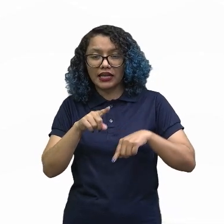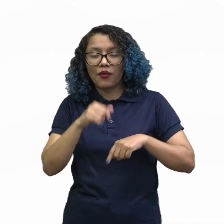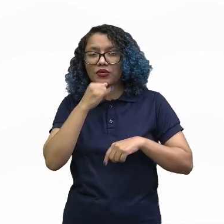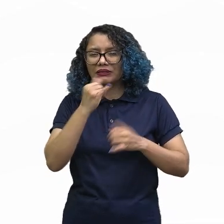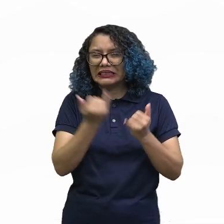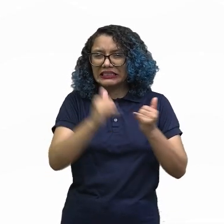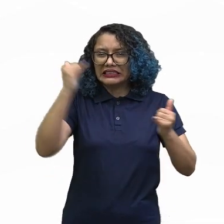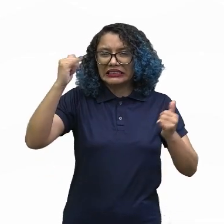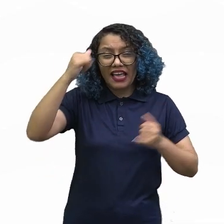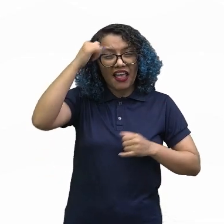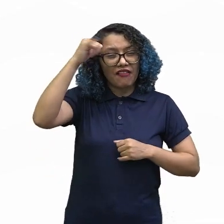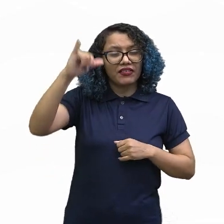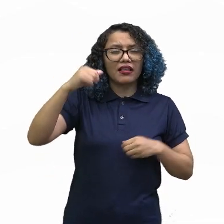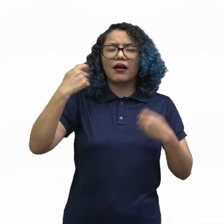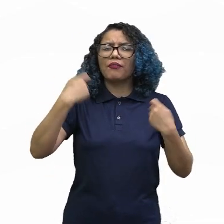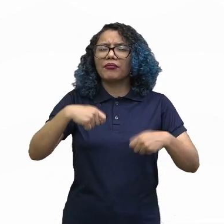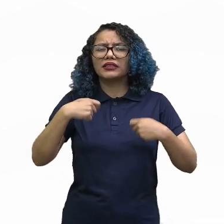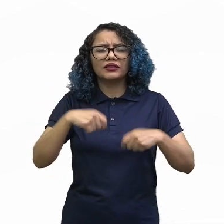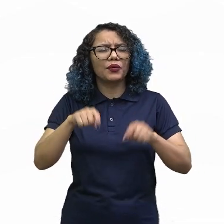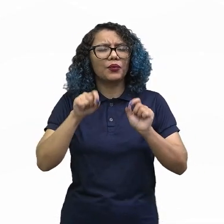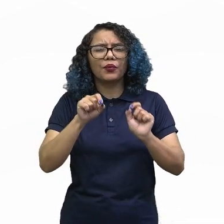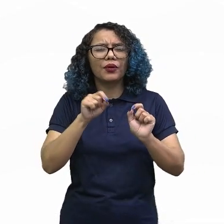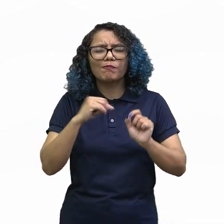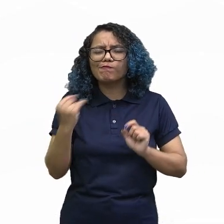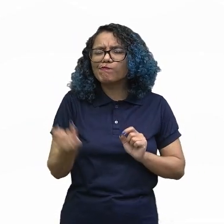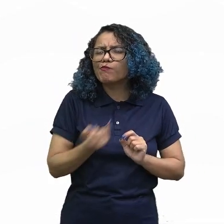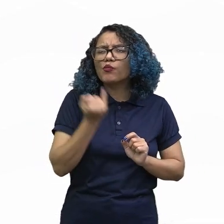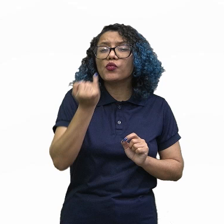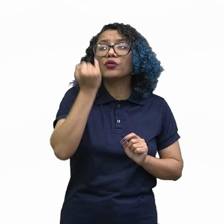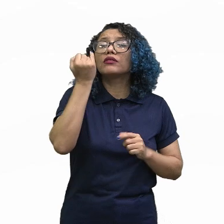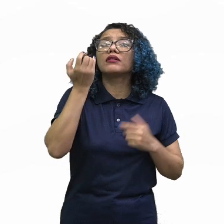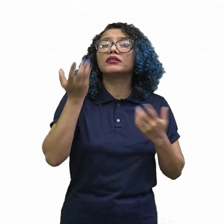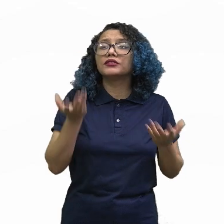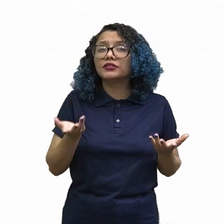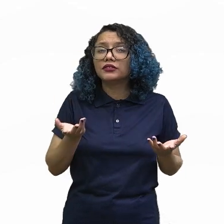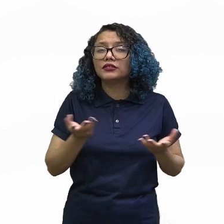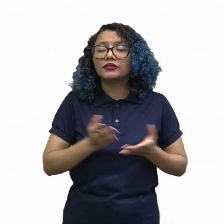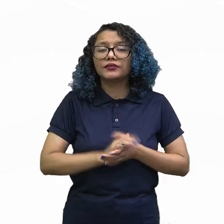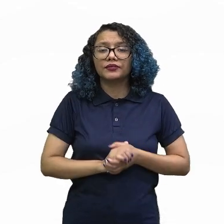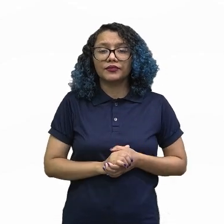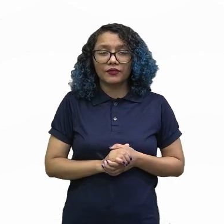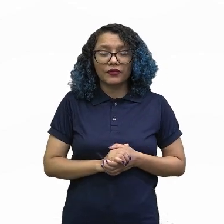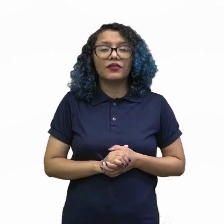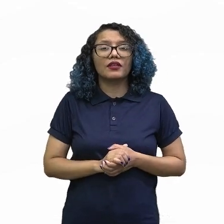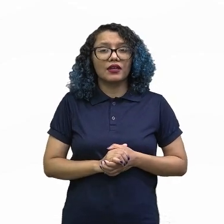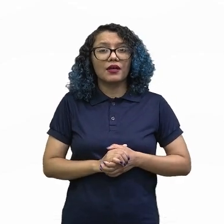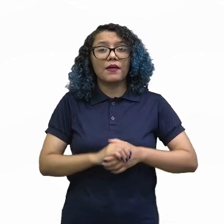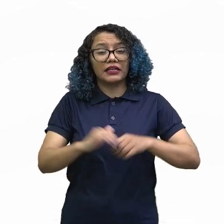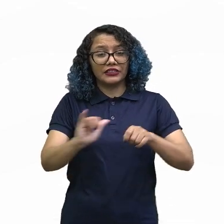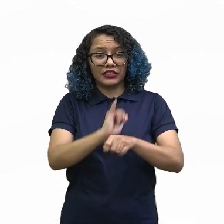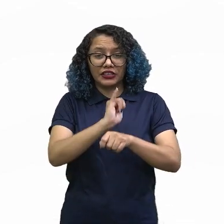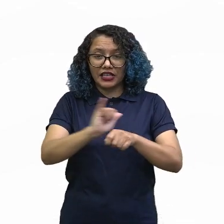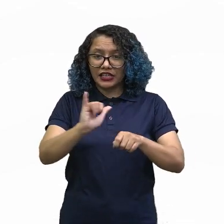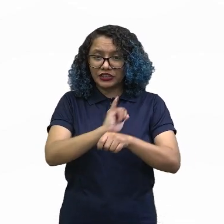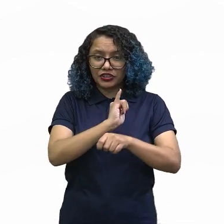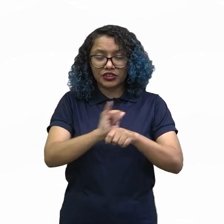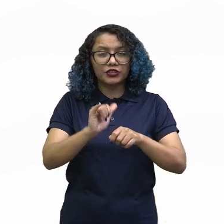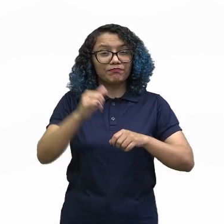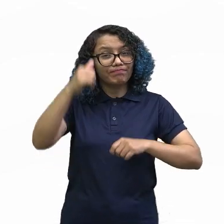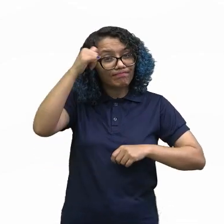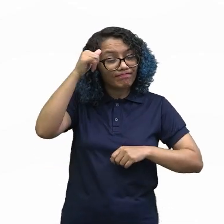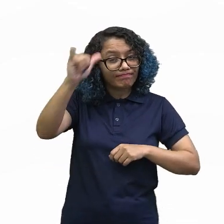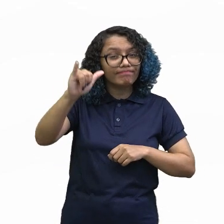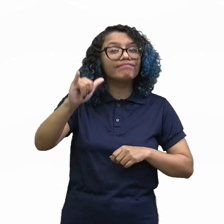choques elétricos, é essencial implementar uma série de medidas preventivas, tanto